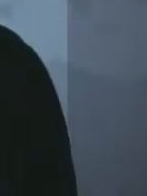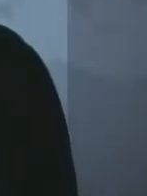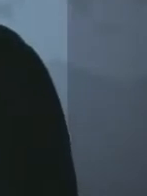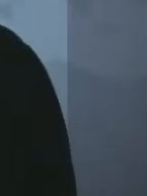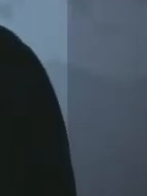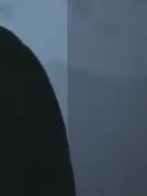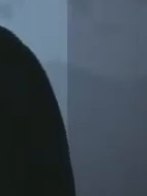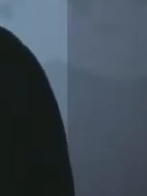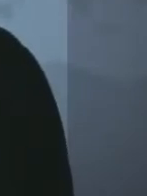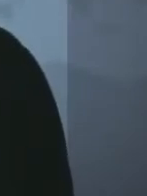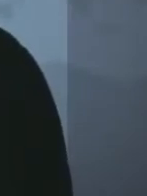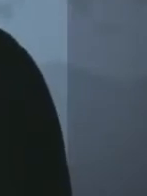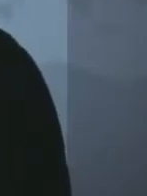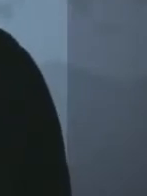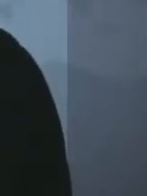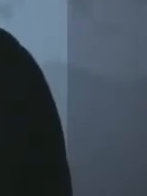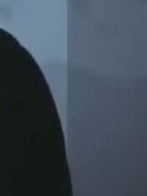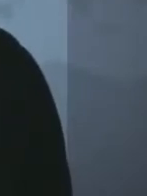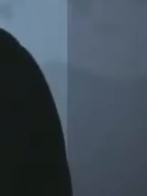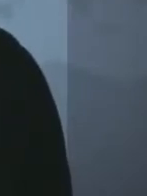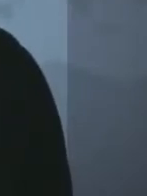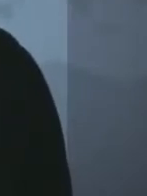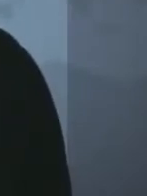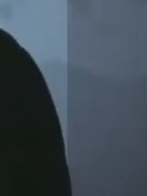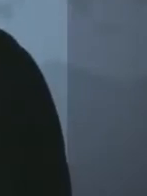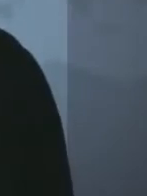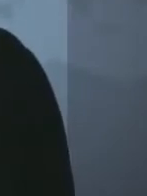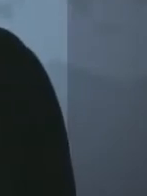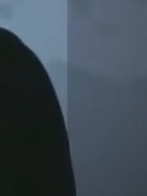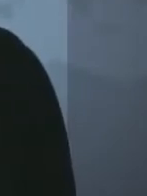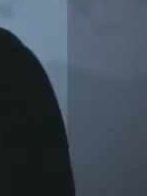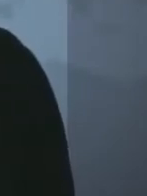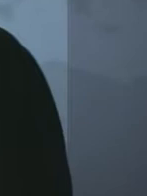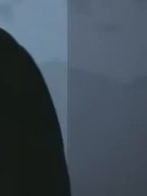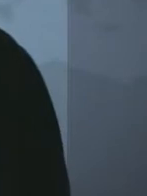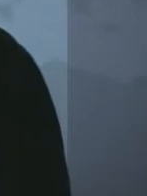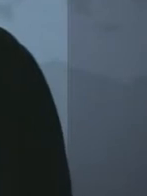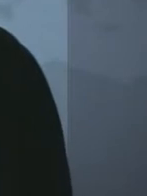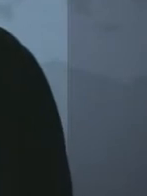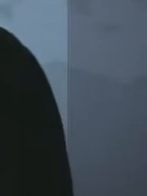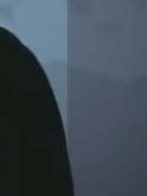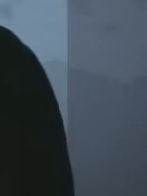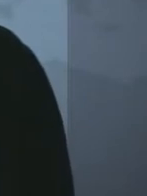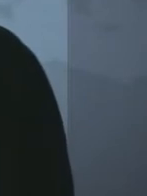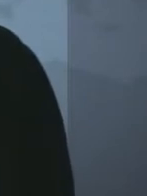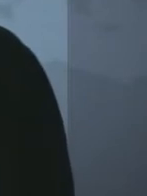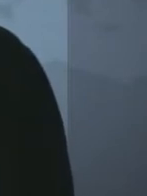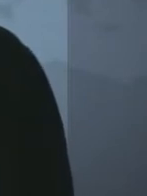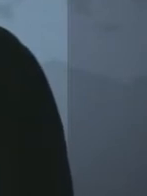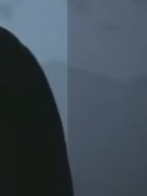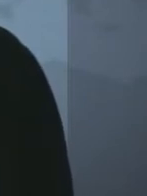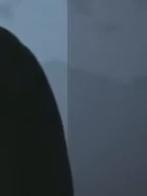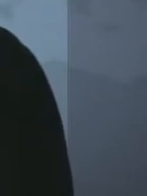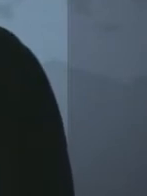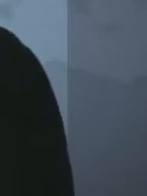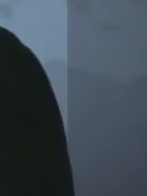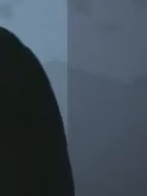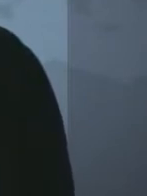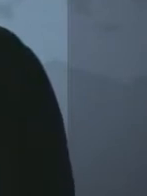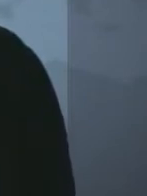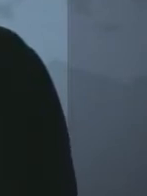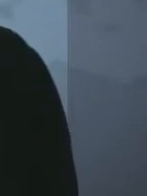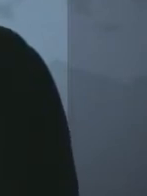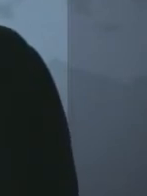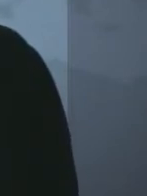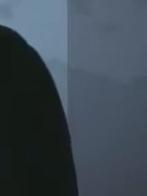Você acompanhou a entrevista coletiva concedida pela presidenta Dilma Rousseff ainda em Bruxelas, no último dia de viagem